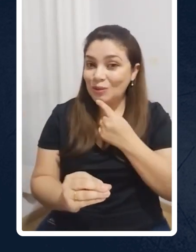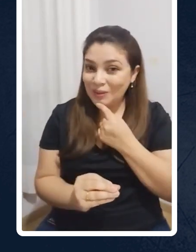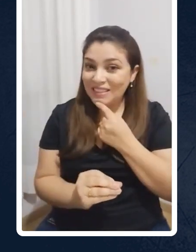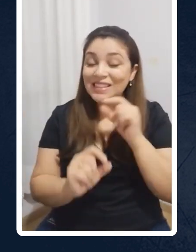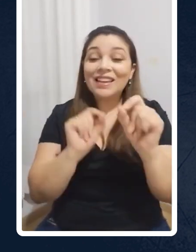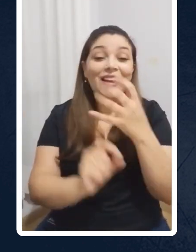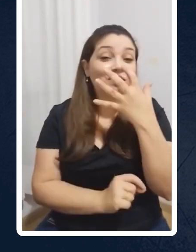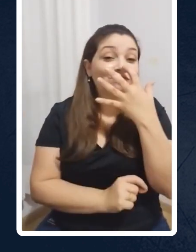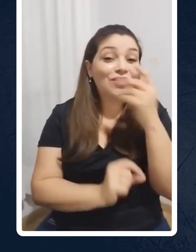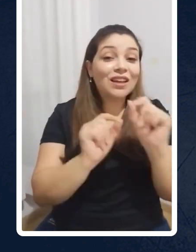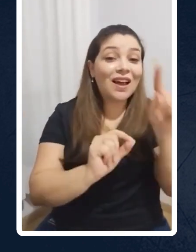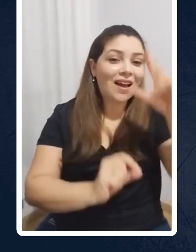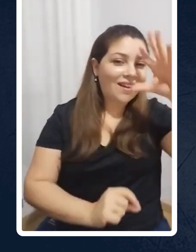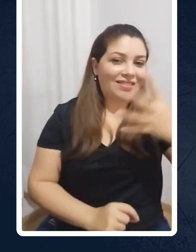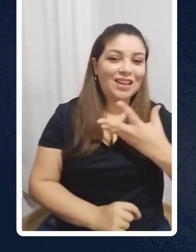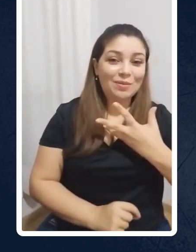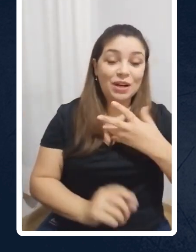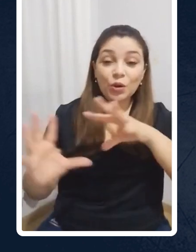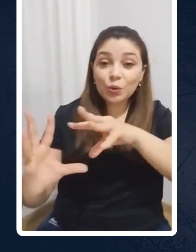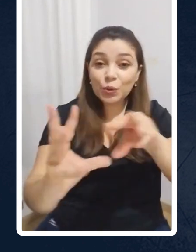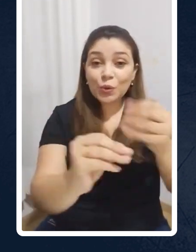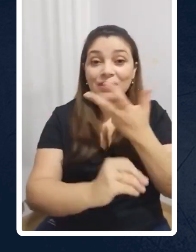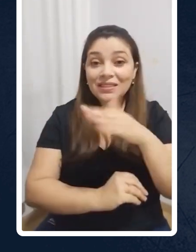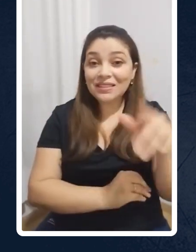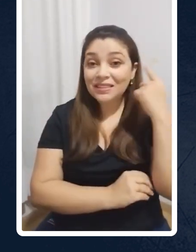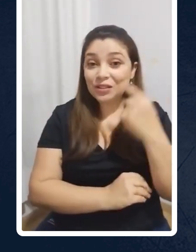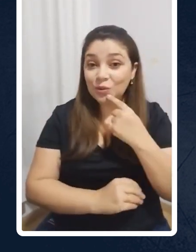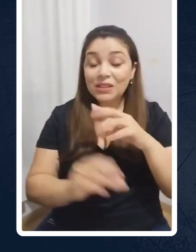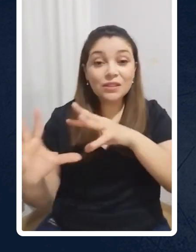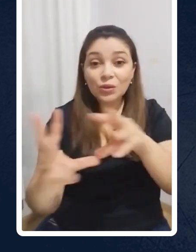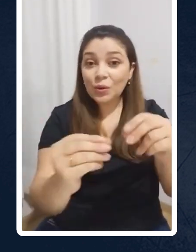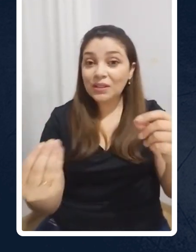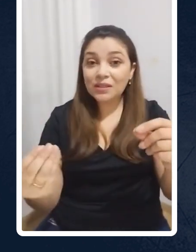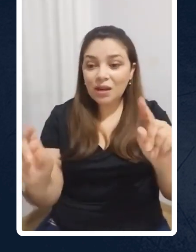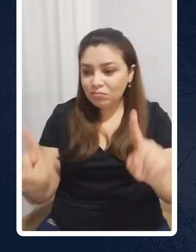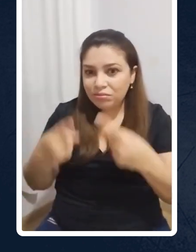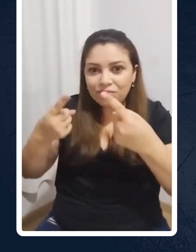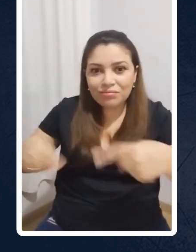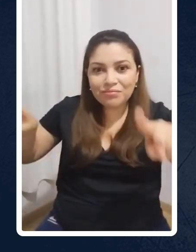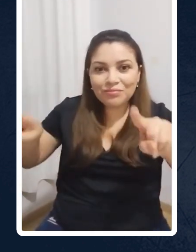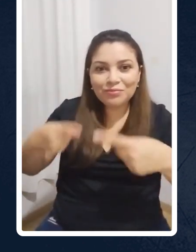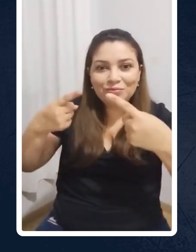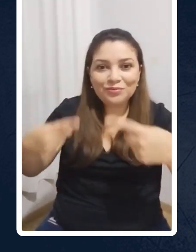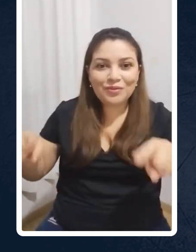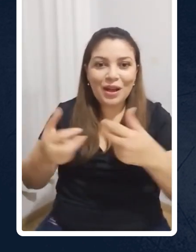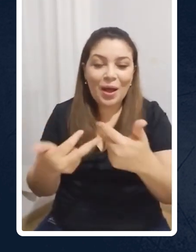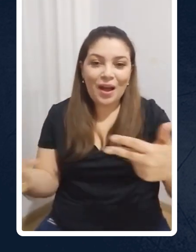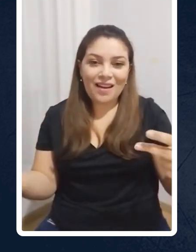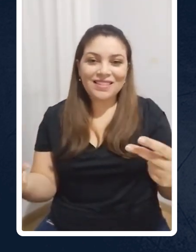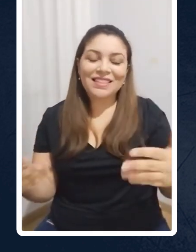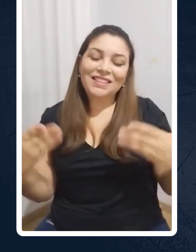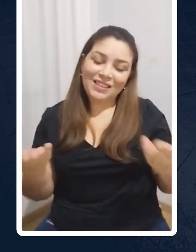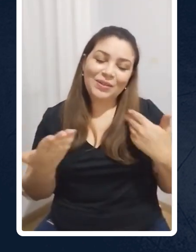e todas tocando também. Enfim, esse era o que eu queria trazer para a mãe.